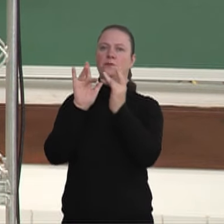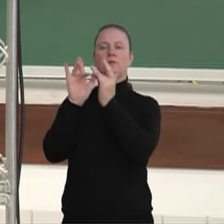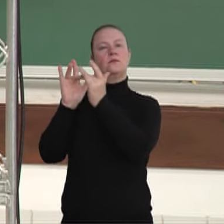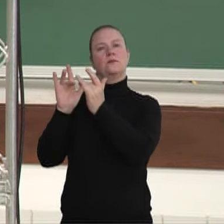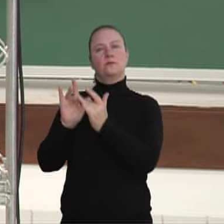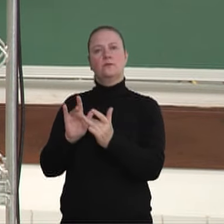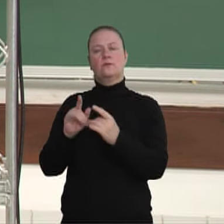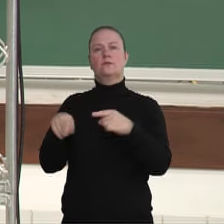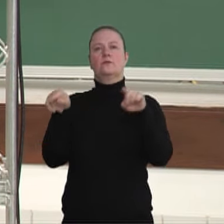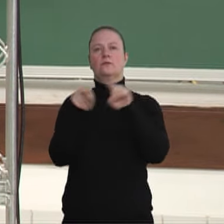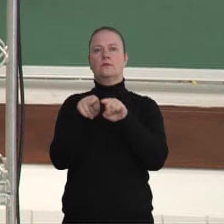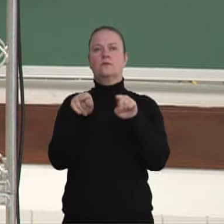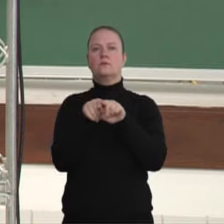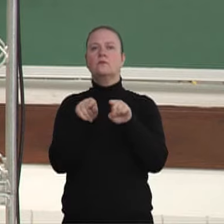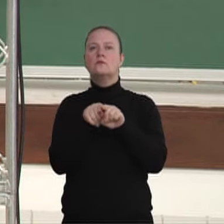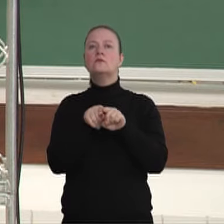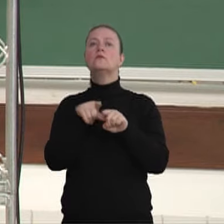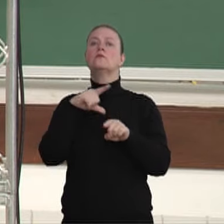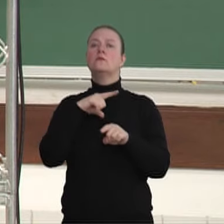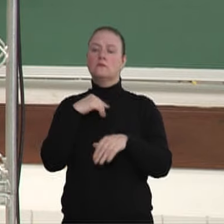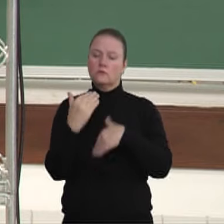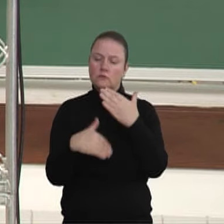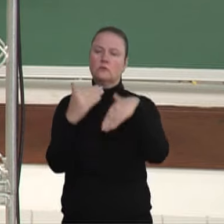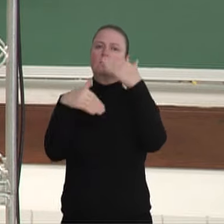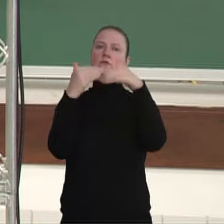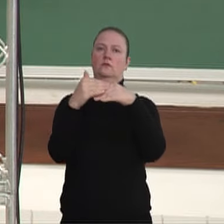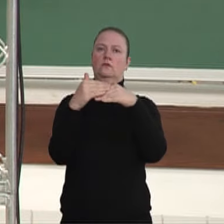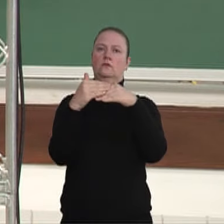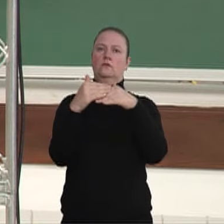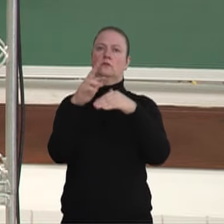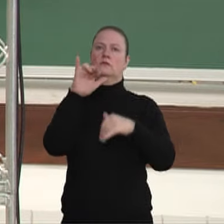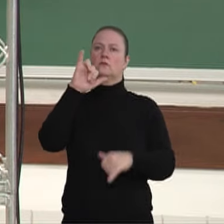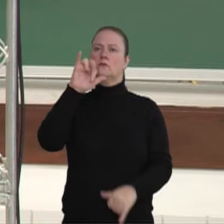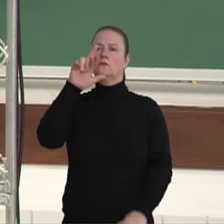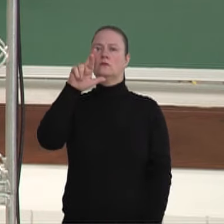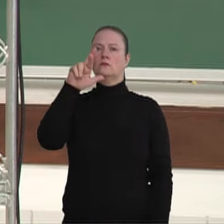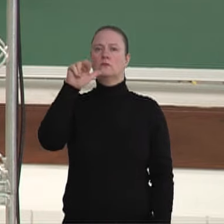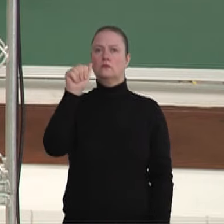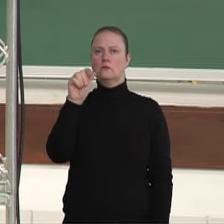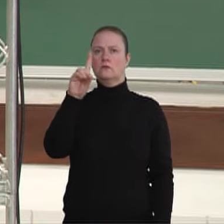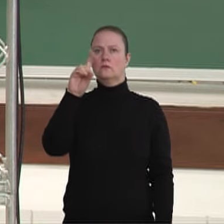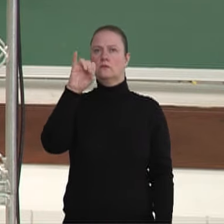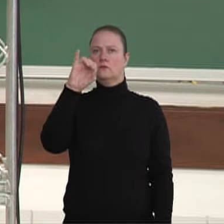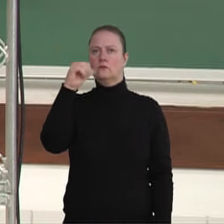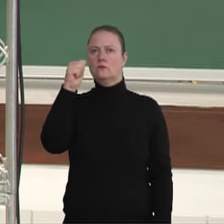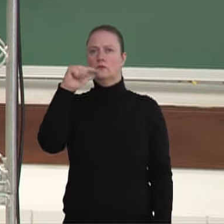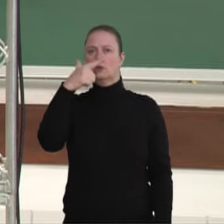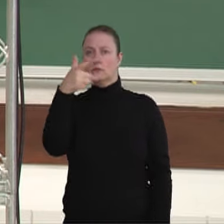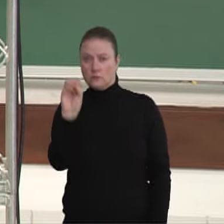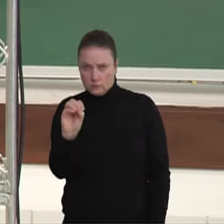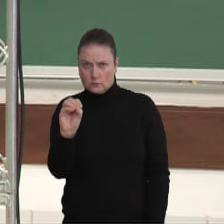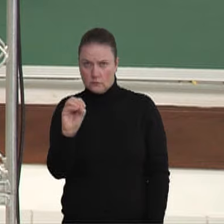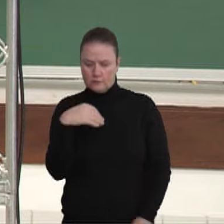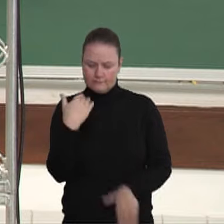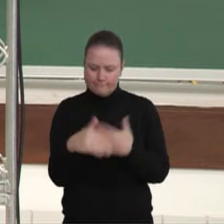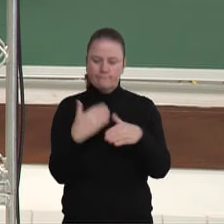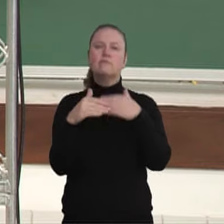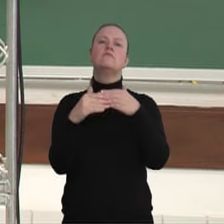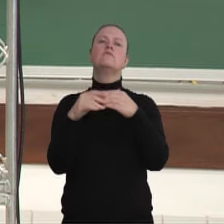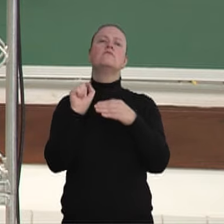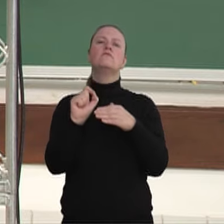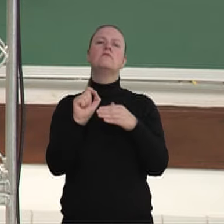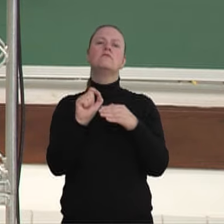de convecção e temos também o processo de irradiação, ok? Então, vamos avançar pegando